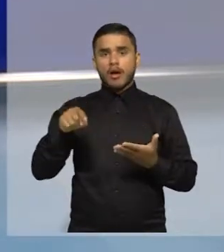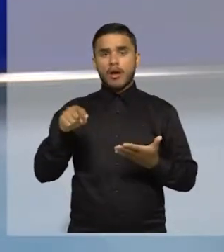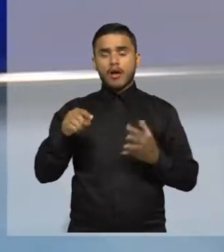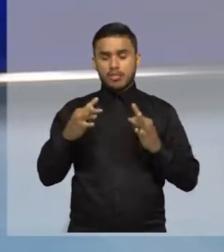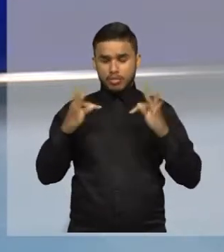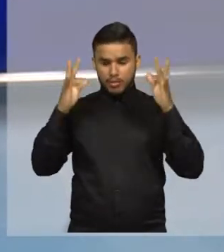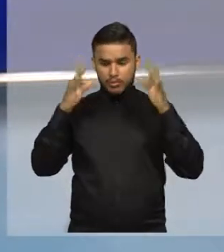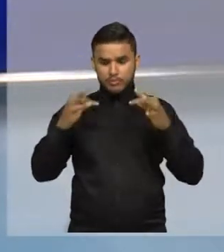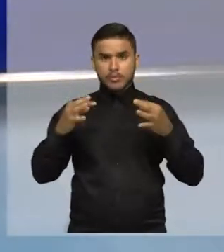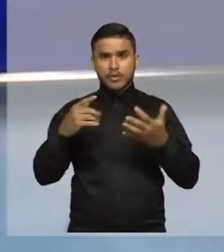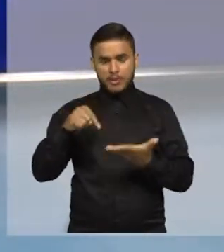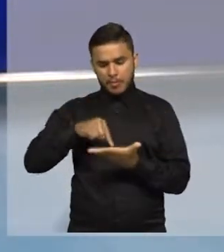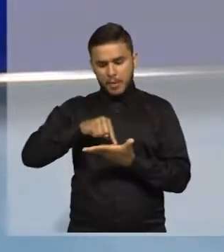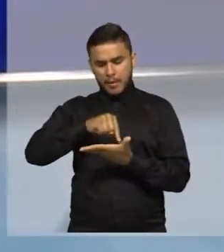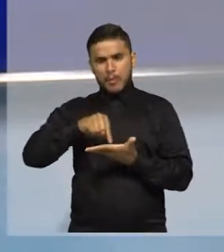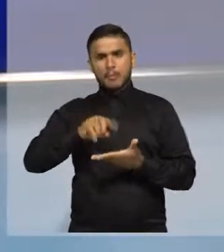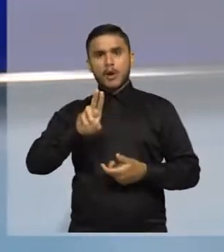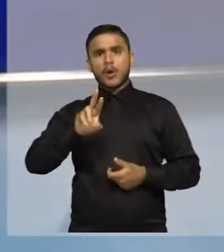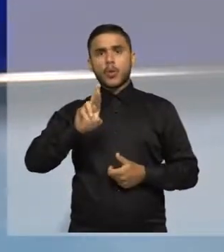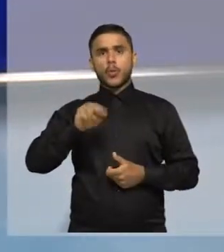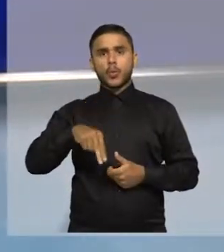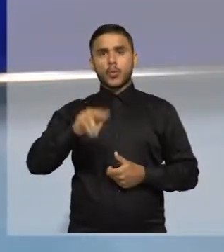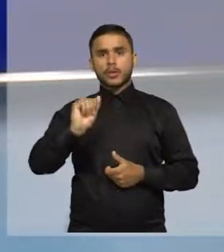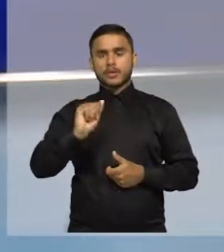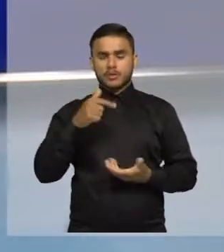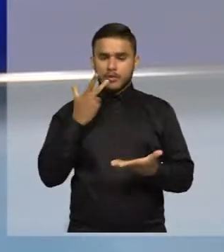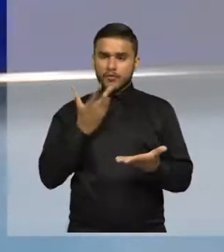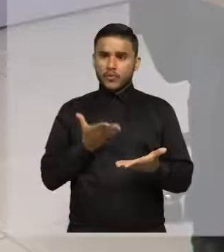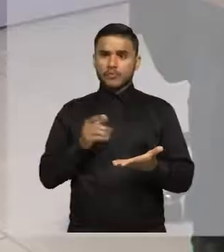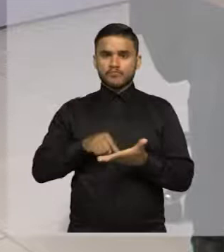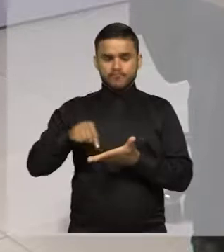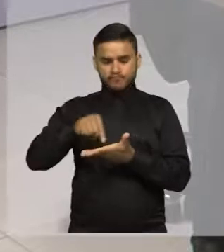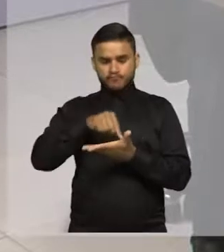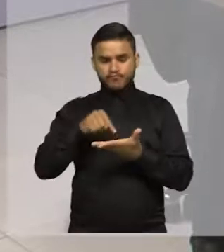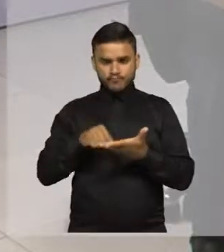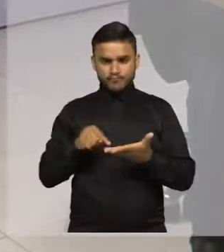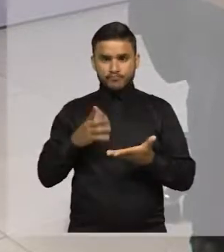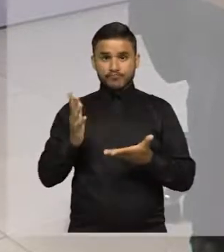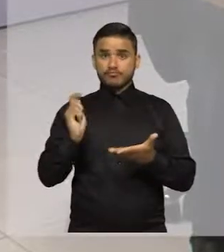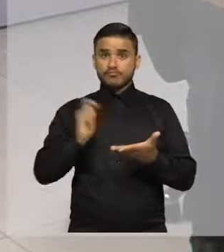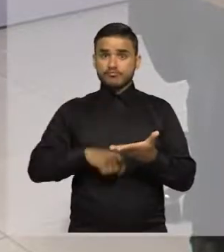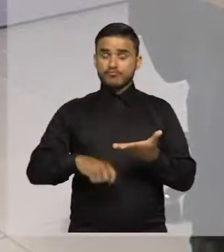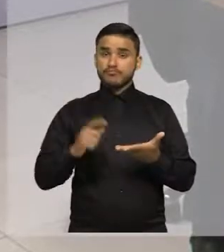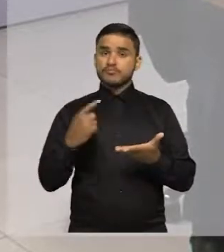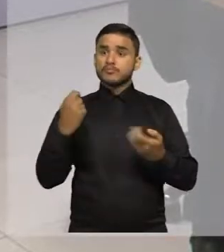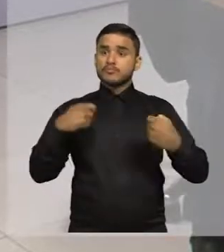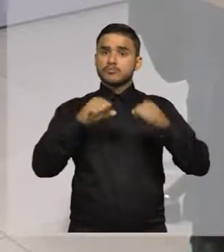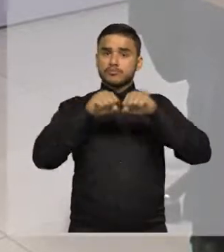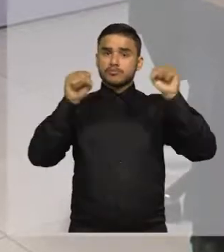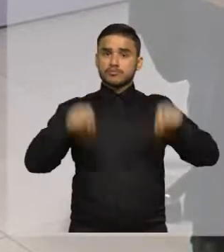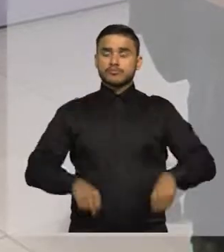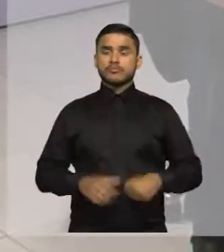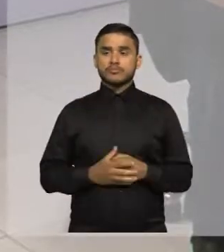chegar a todos esses locais e esses dados possam ser transmitidos, inclusive. Apenas uma urna,